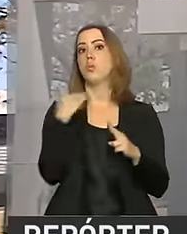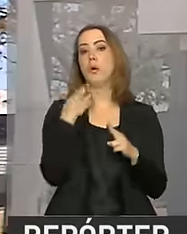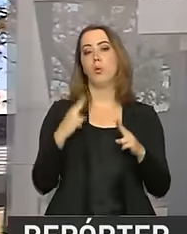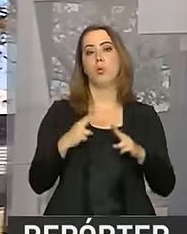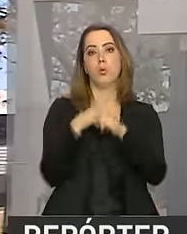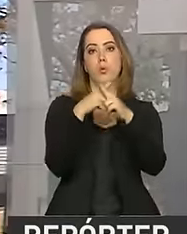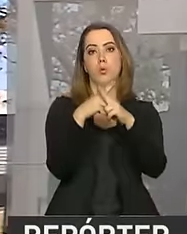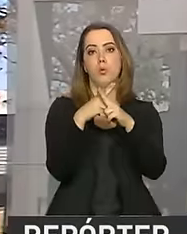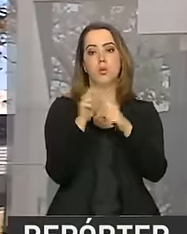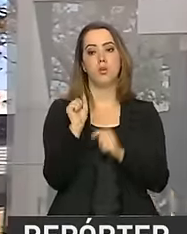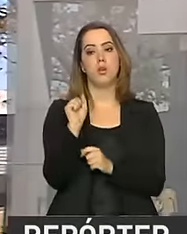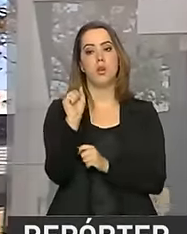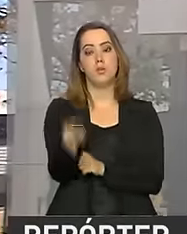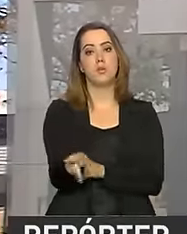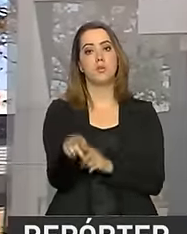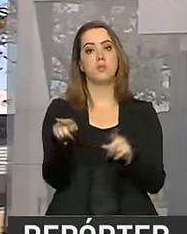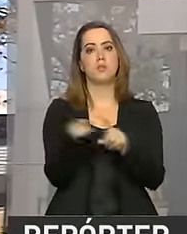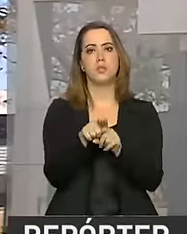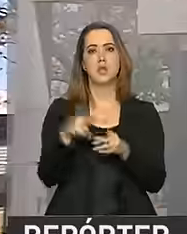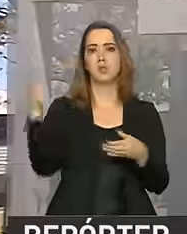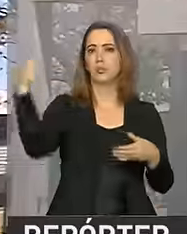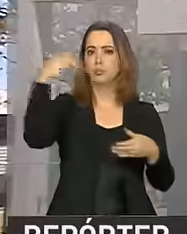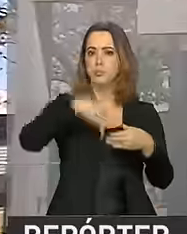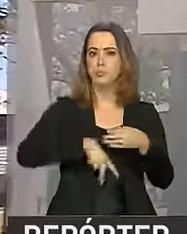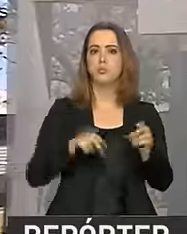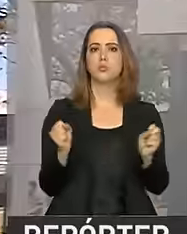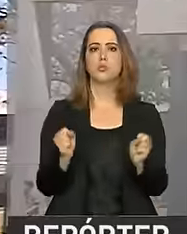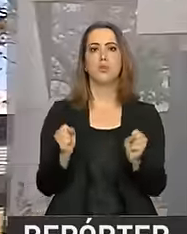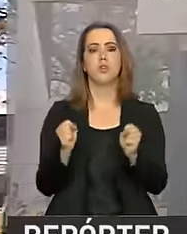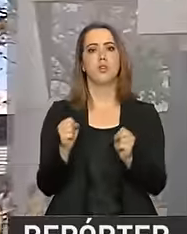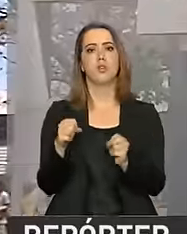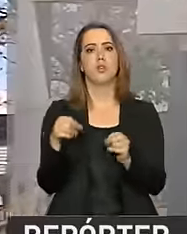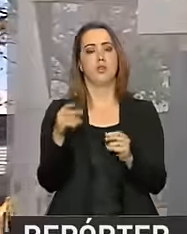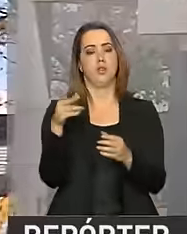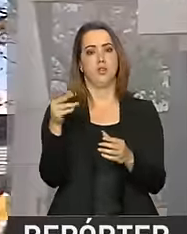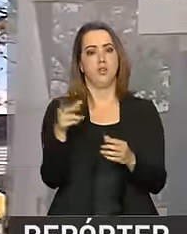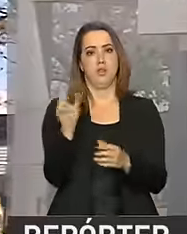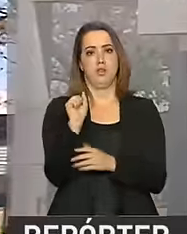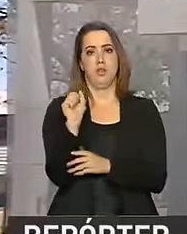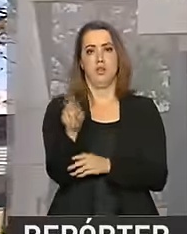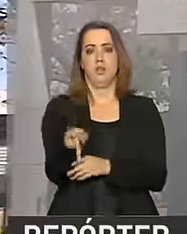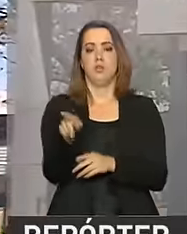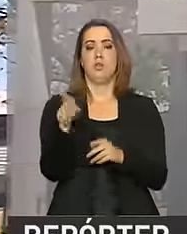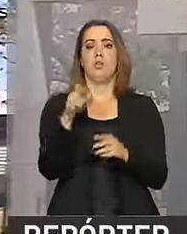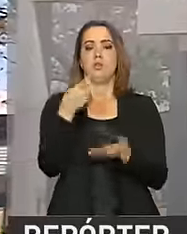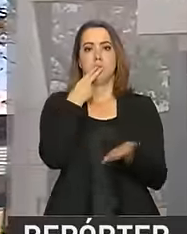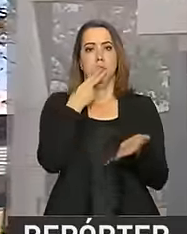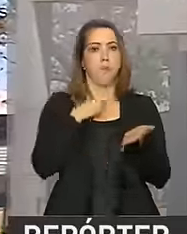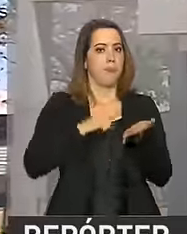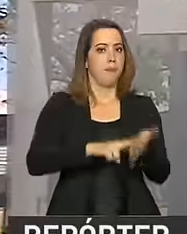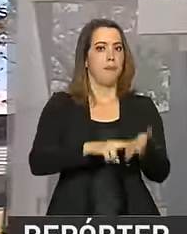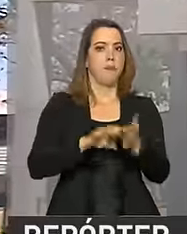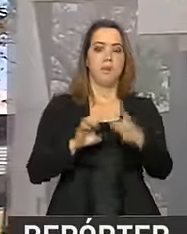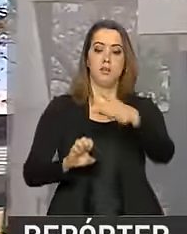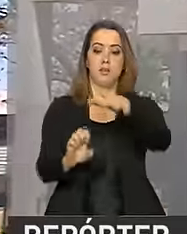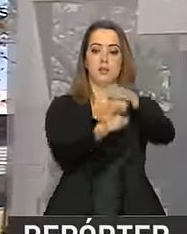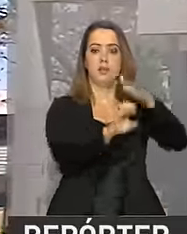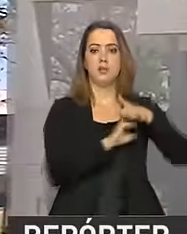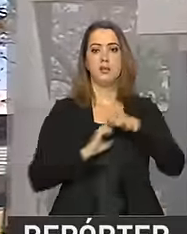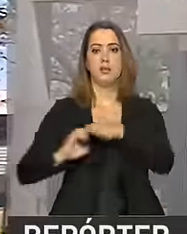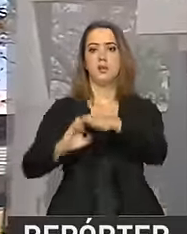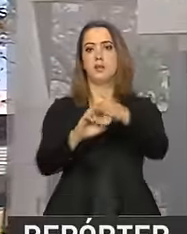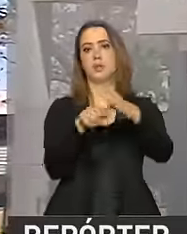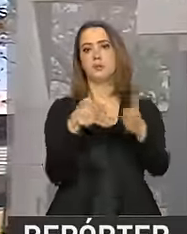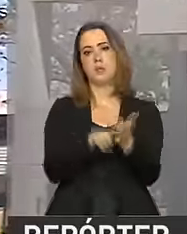Federal, a Petros, ligada à Petrobras, a Previ do Banco do Brasil e Postales dos Correios, além de uma empresa de papel